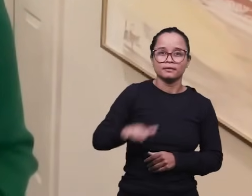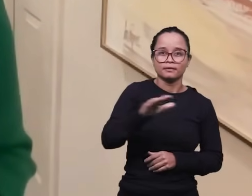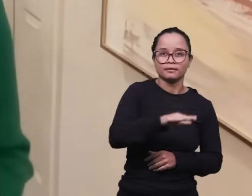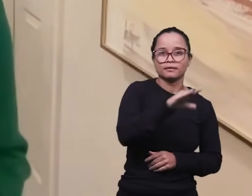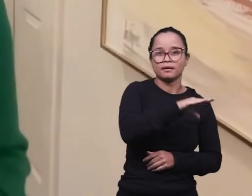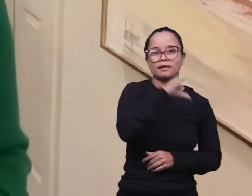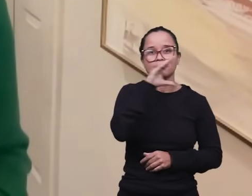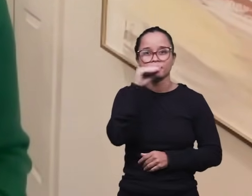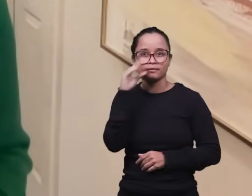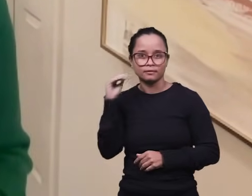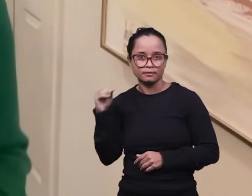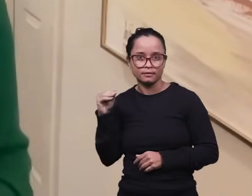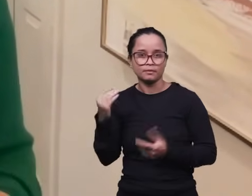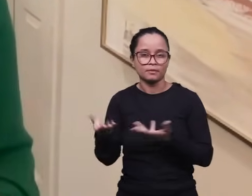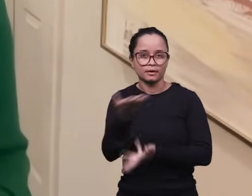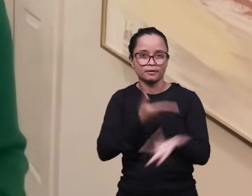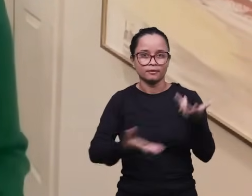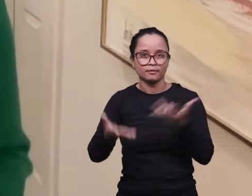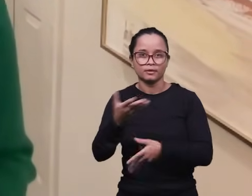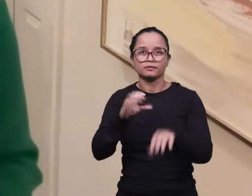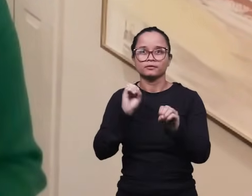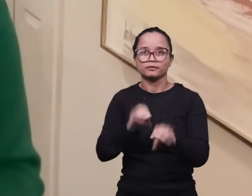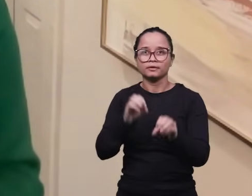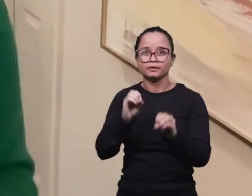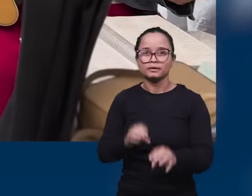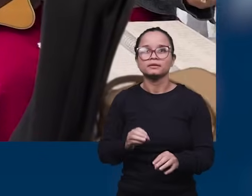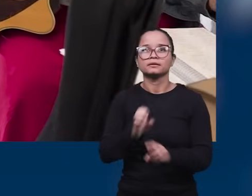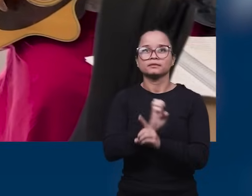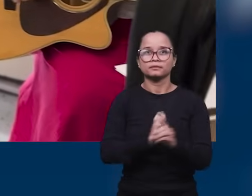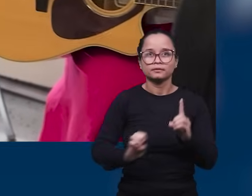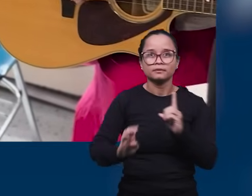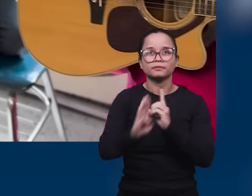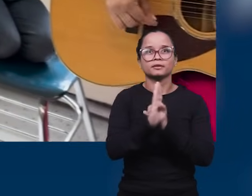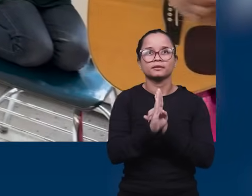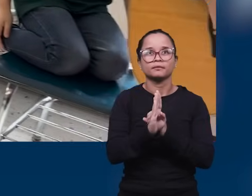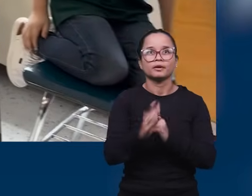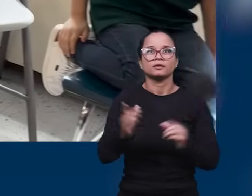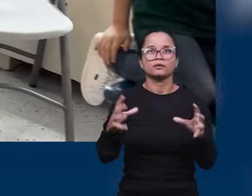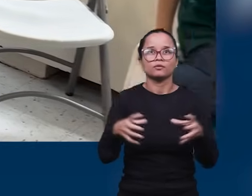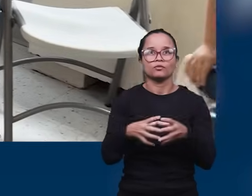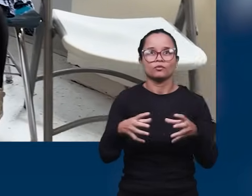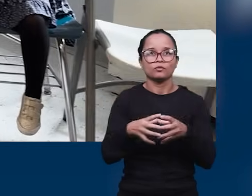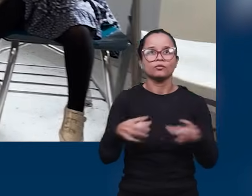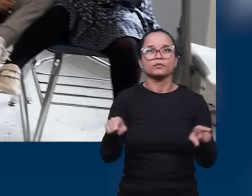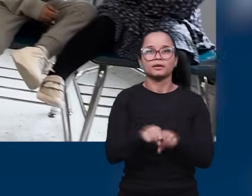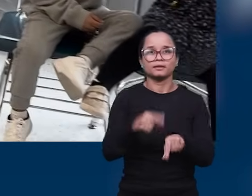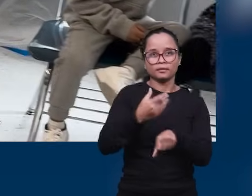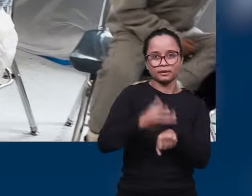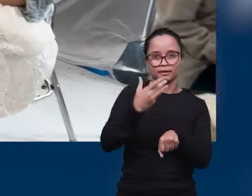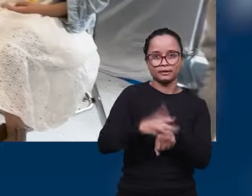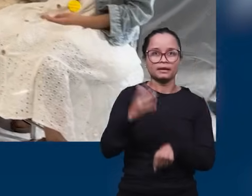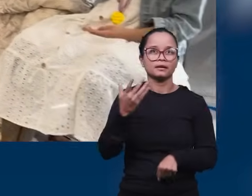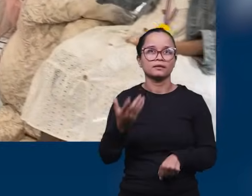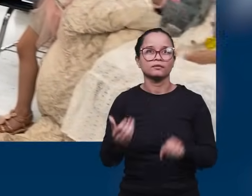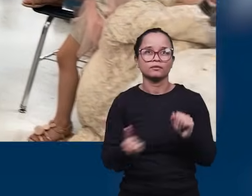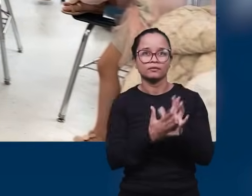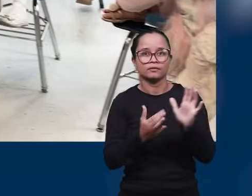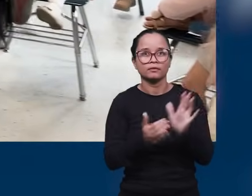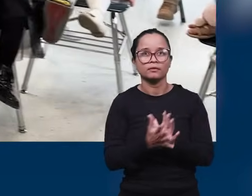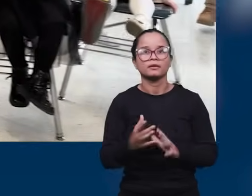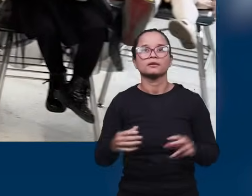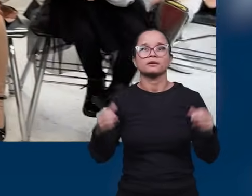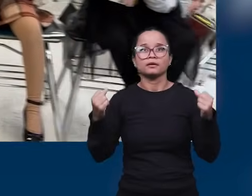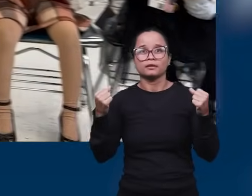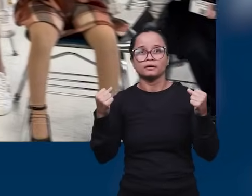intermediários e adolescentes participaram do ensino da Escola Bíblica Dominical para as classes, ensaio de louvores e